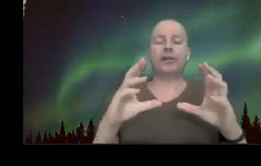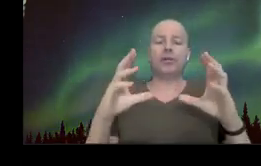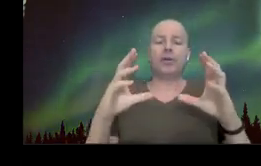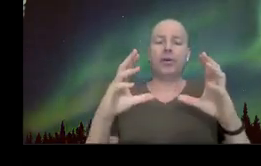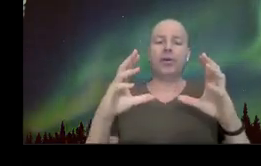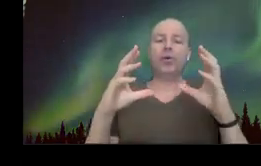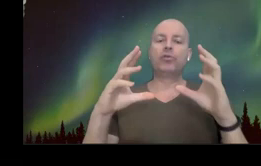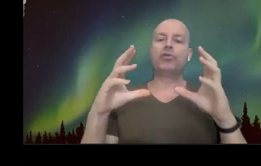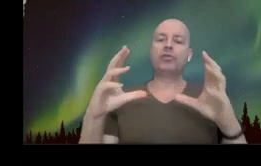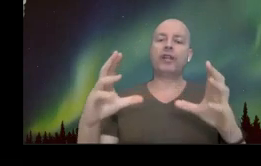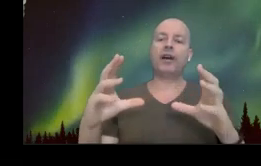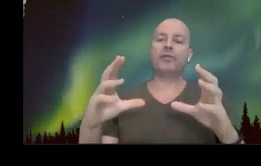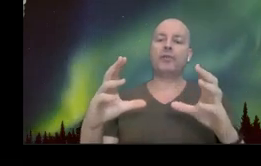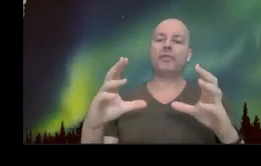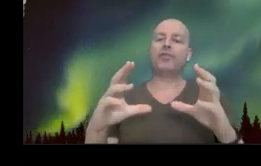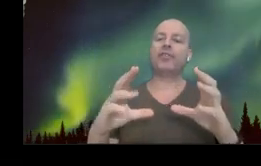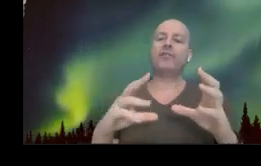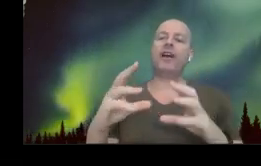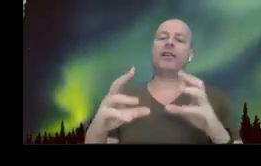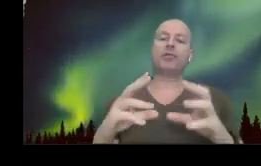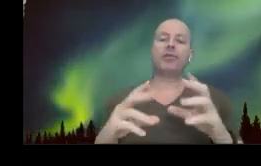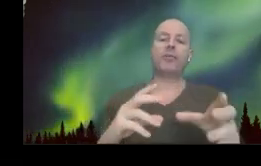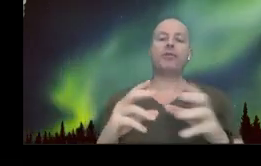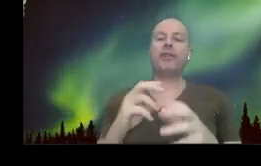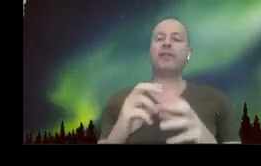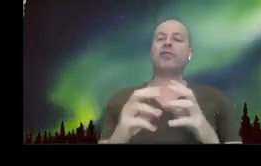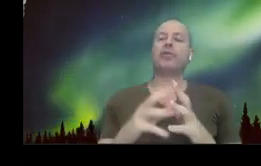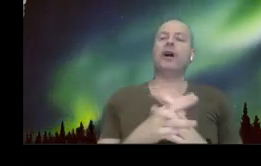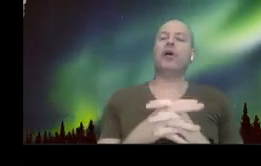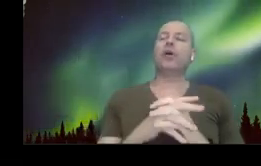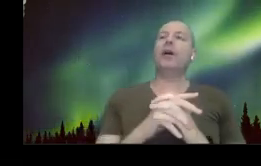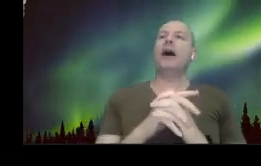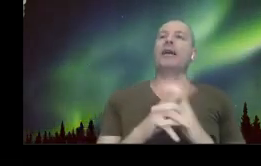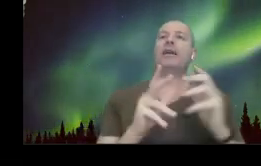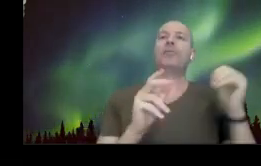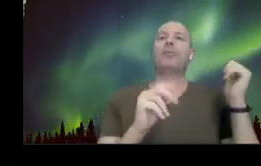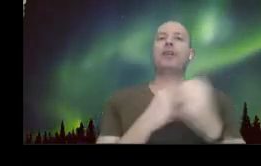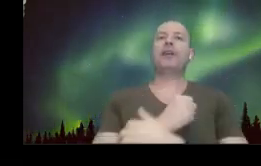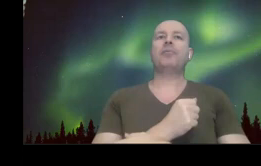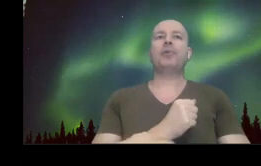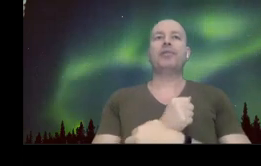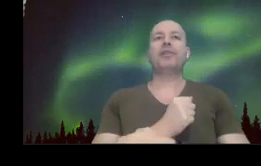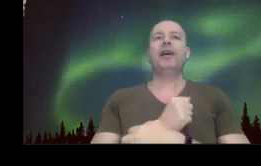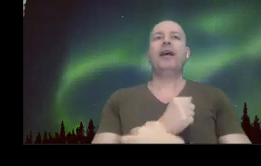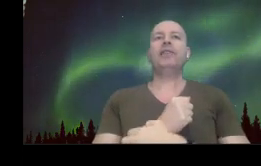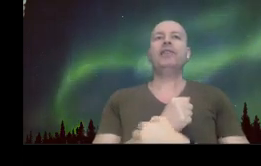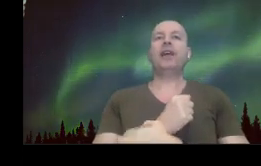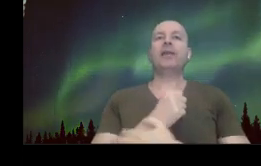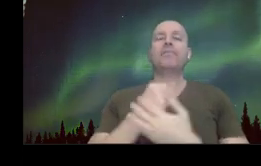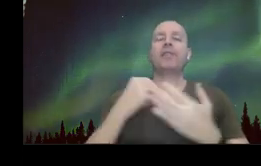então entendam. Uso sustentável, você tem várias coisas. Por exemplo, Floresta Nacional, aqui, por exemplo, em